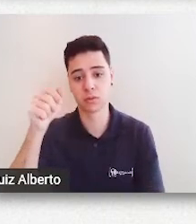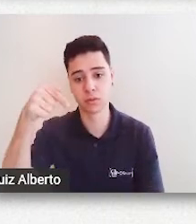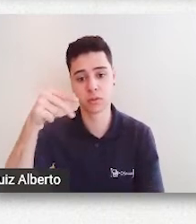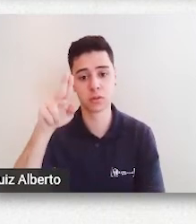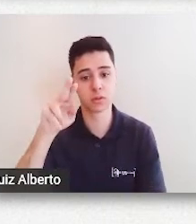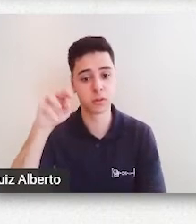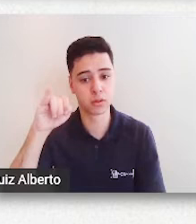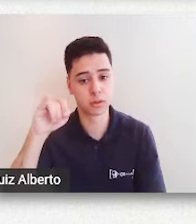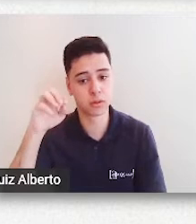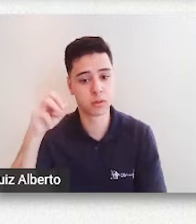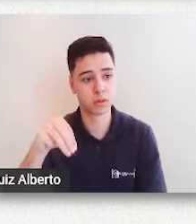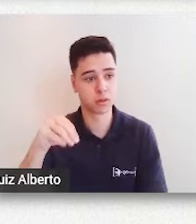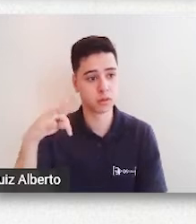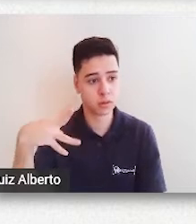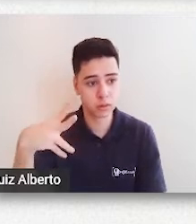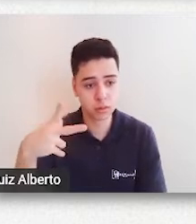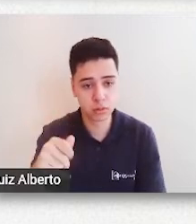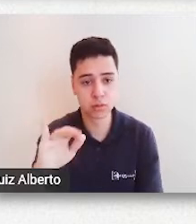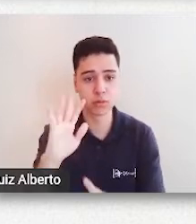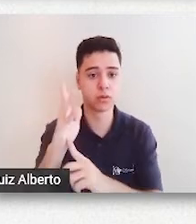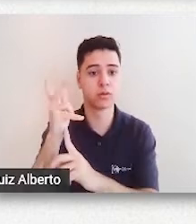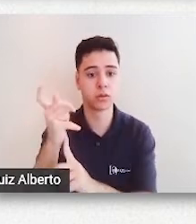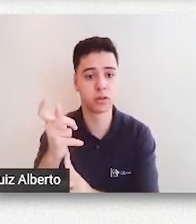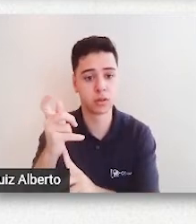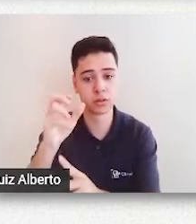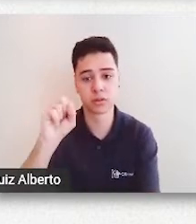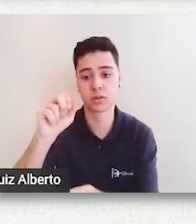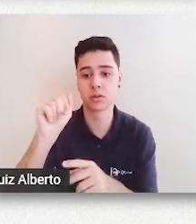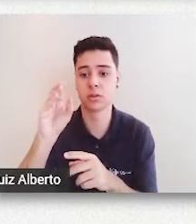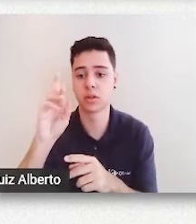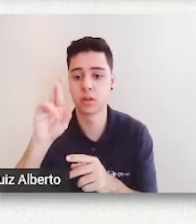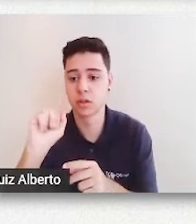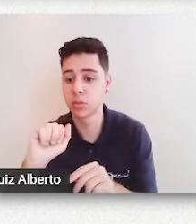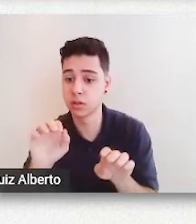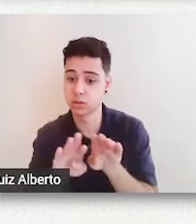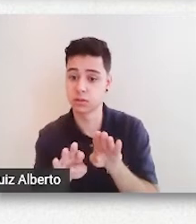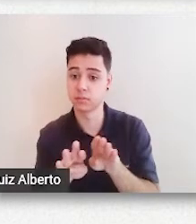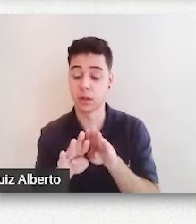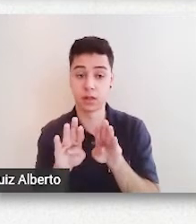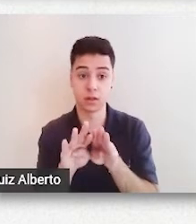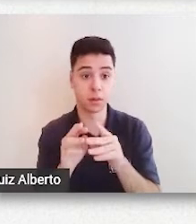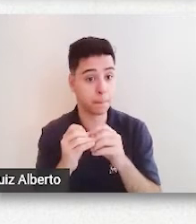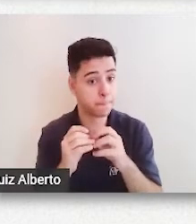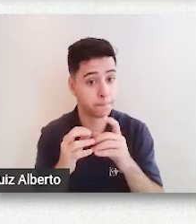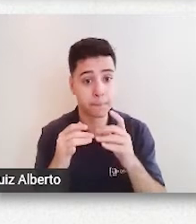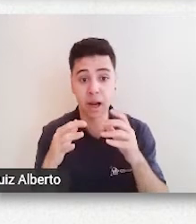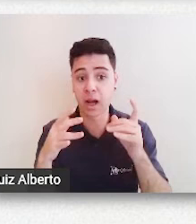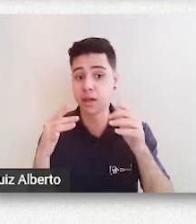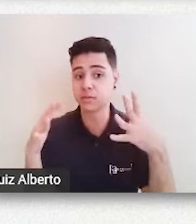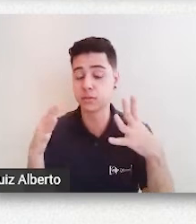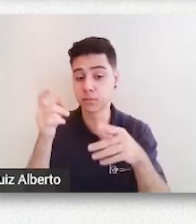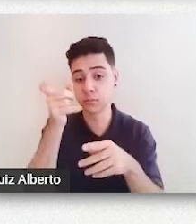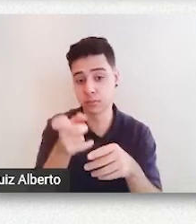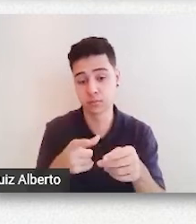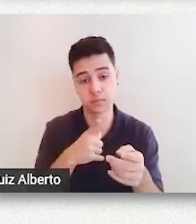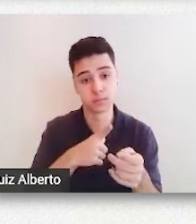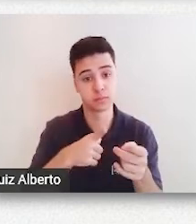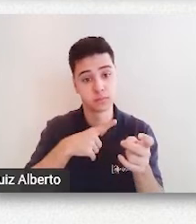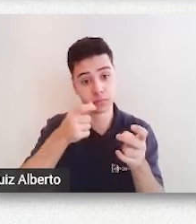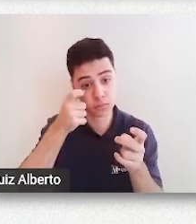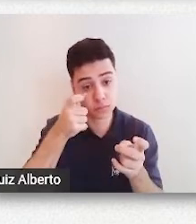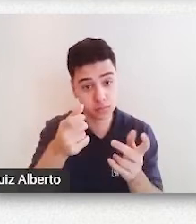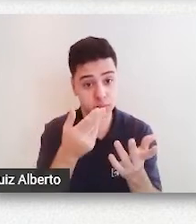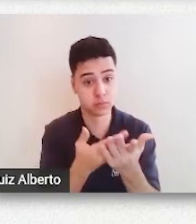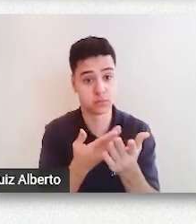de identificação de arte sacra do IFAM também, que é sensacional, né? Quem tem interesse aí de estudar arte